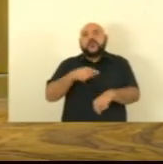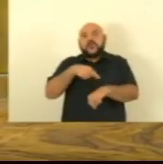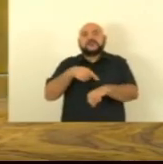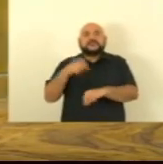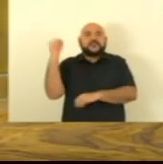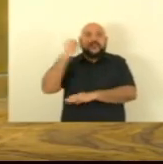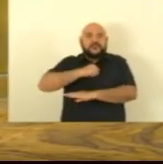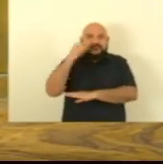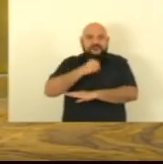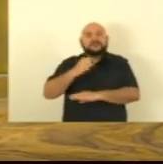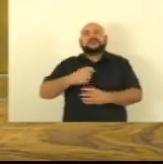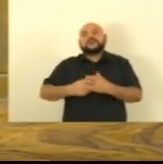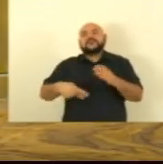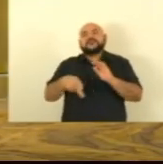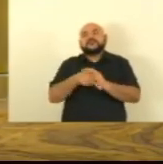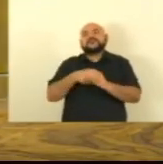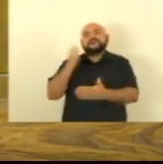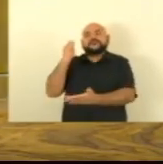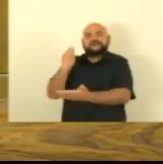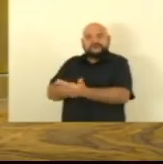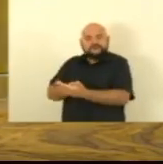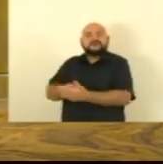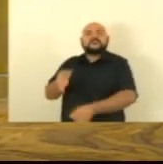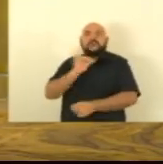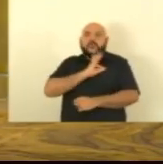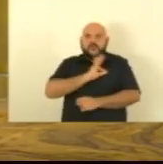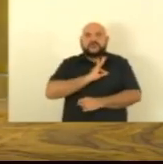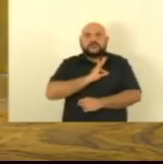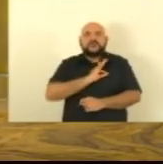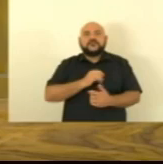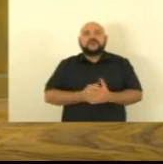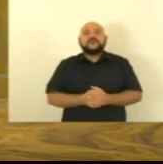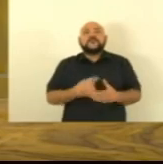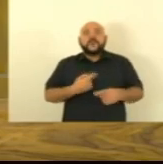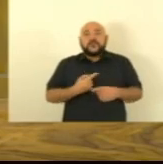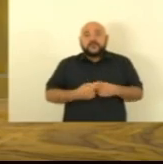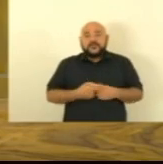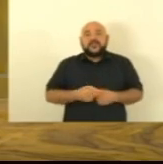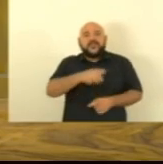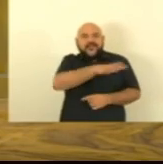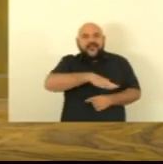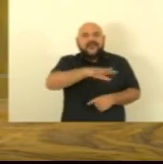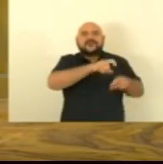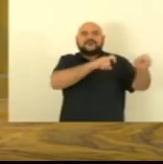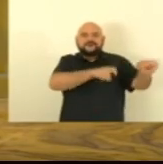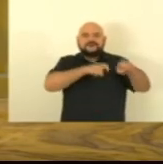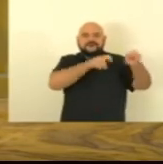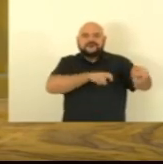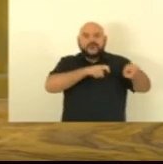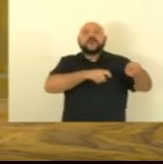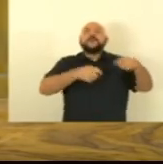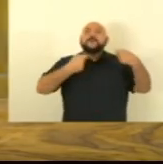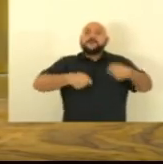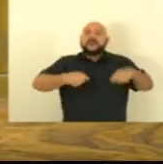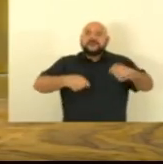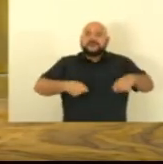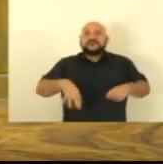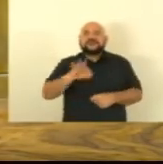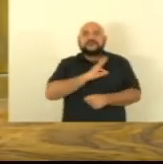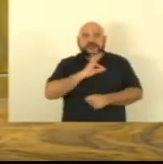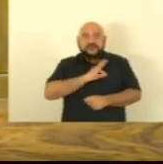de militares existente, para que haja um policiamento ostensivo na nossa